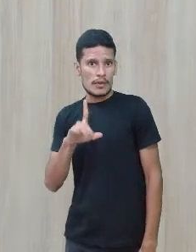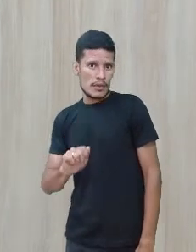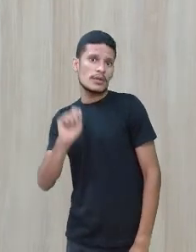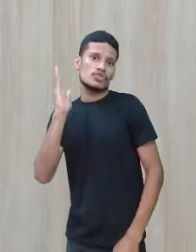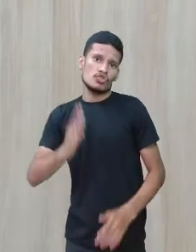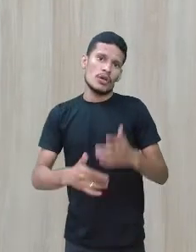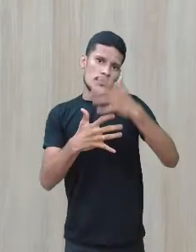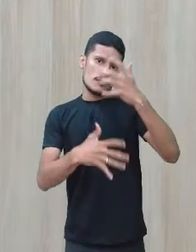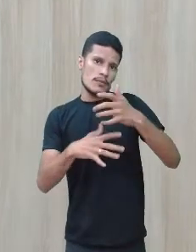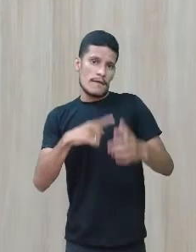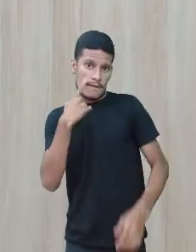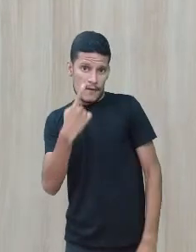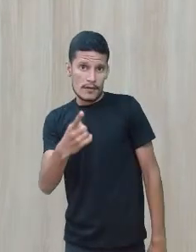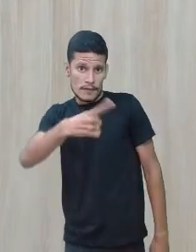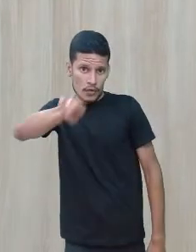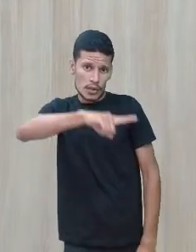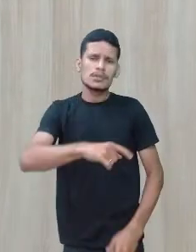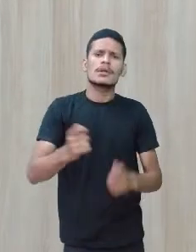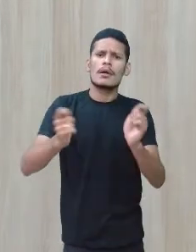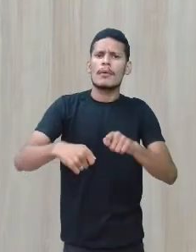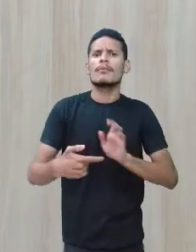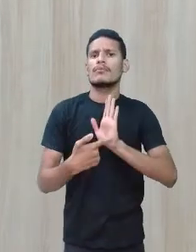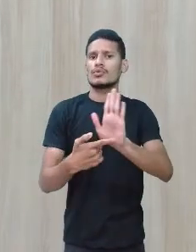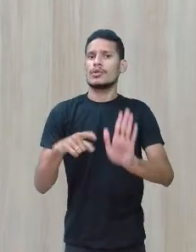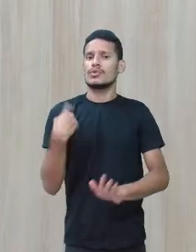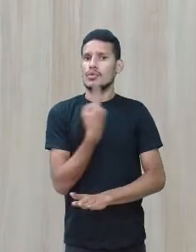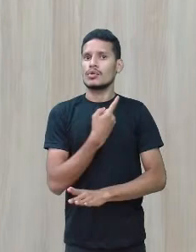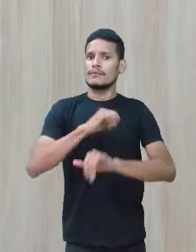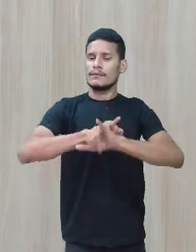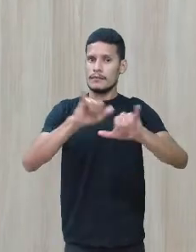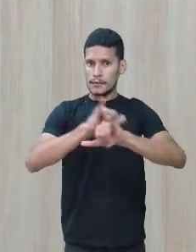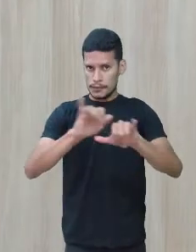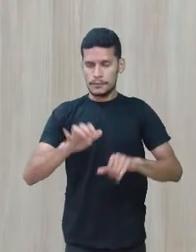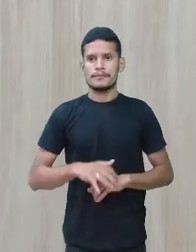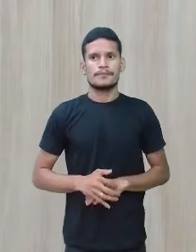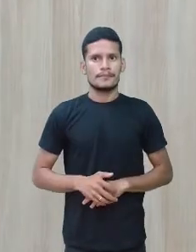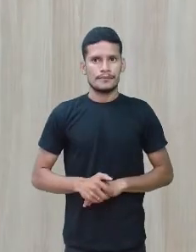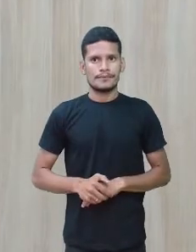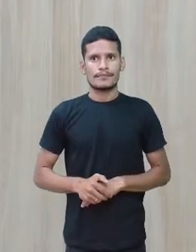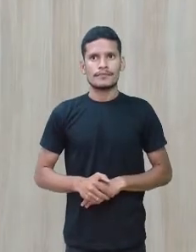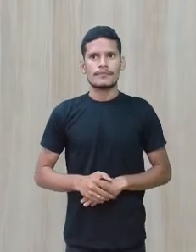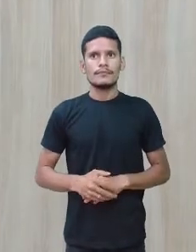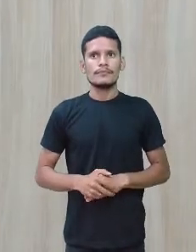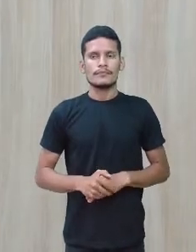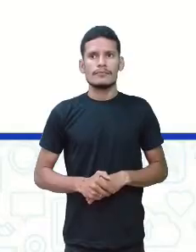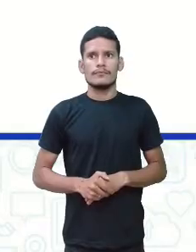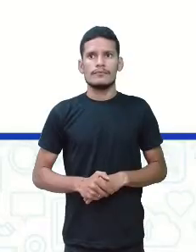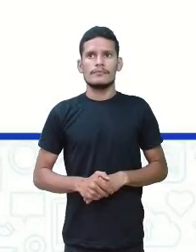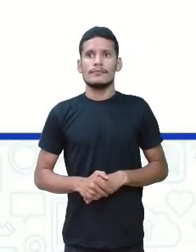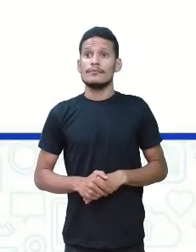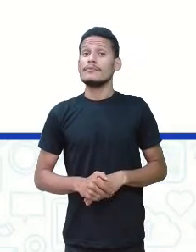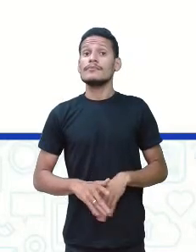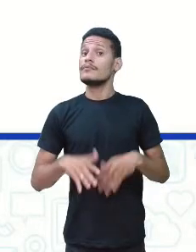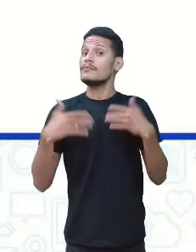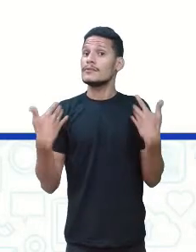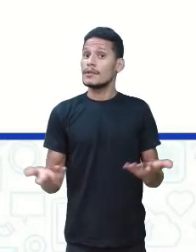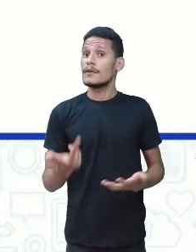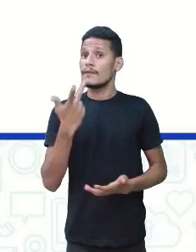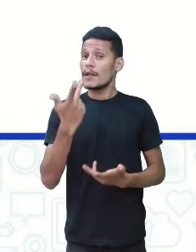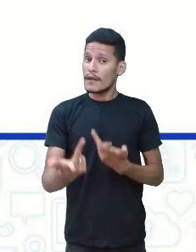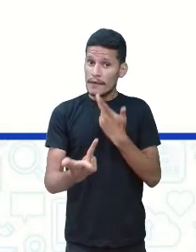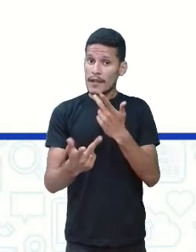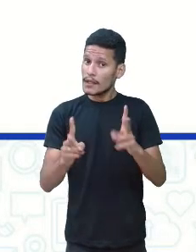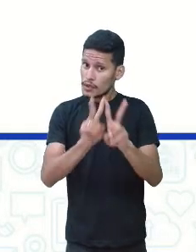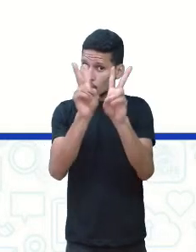poder explanar aqui pra gente, né, essas informações. E aí agora a gente falou